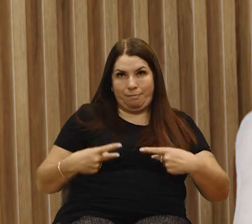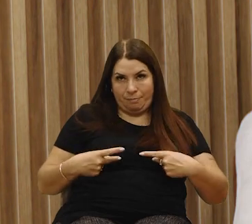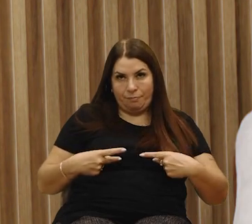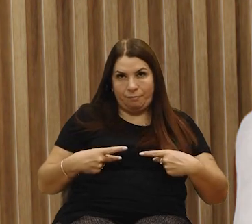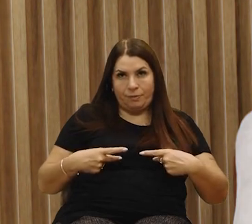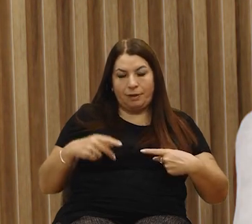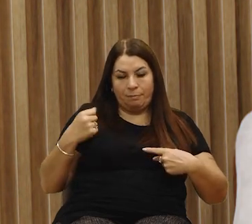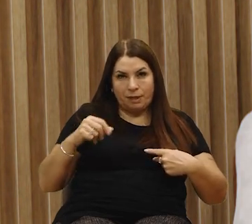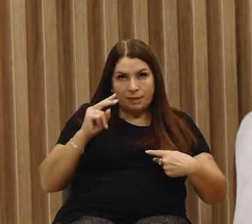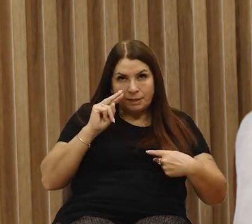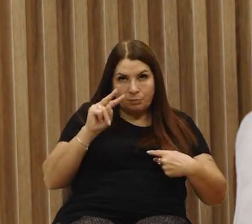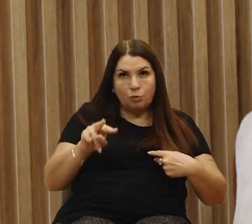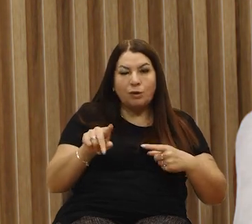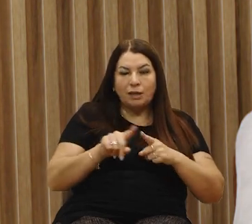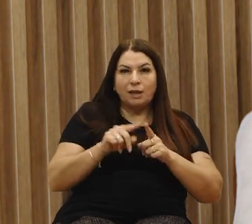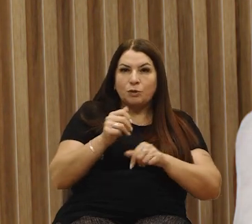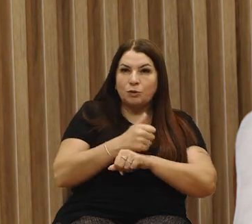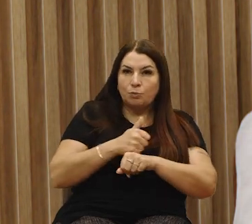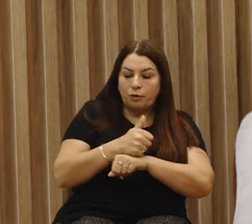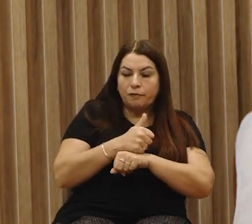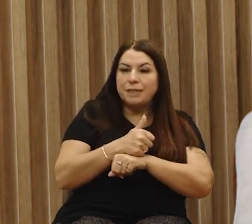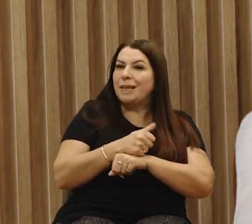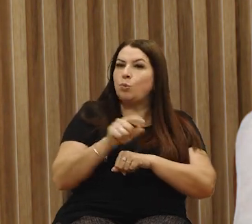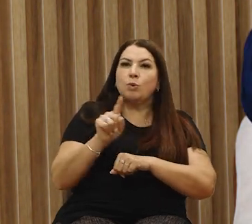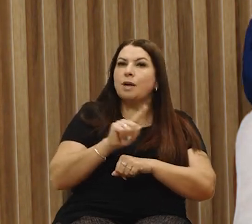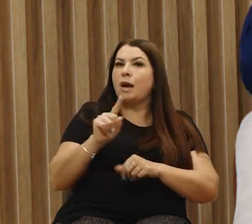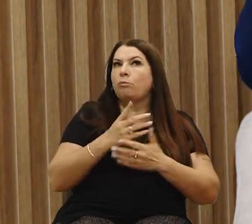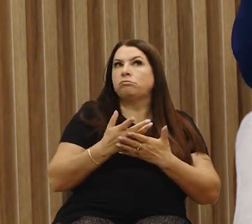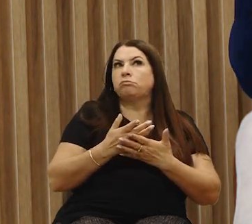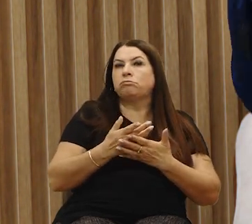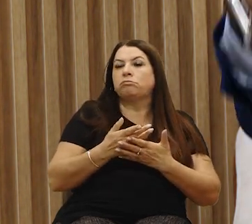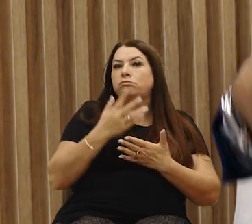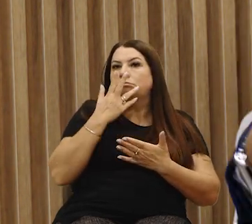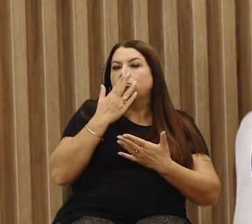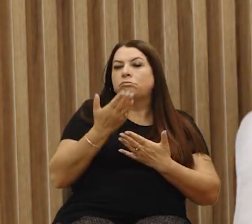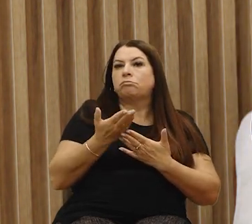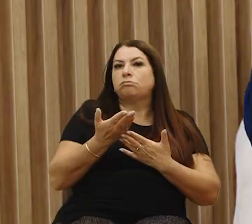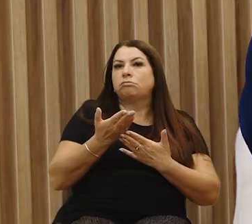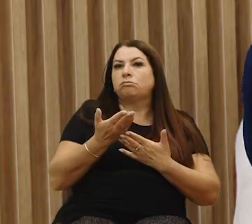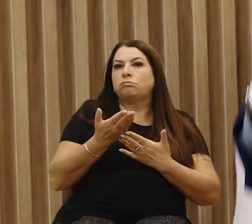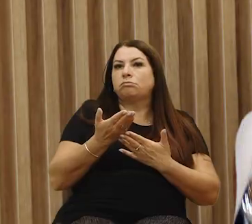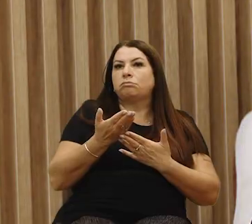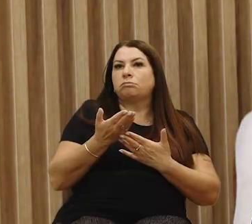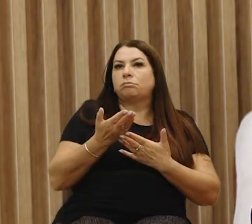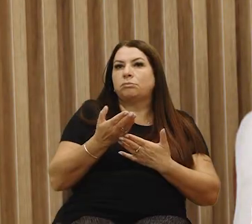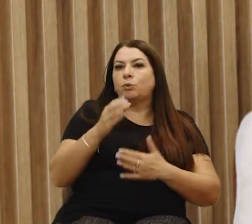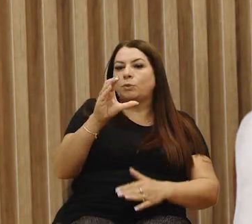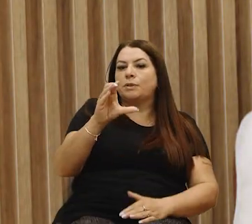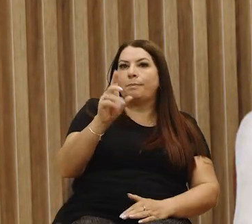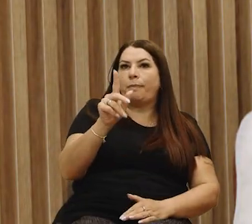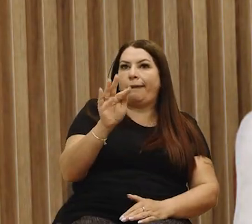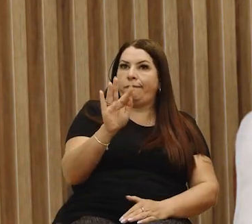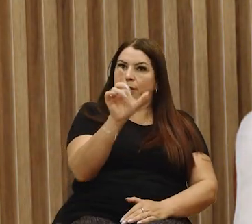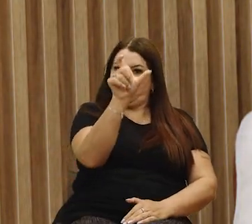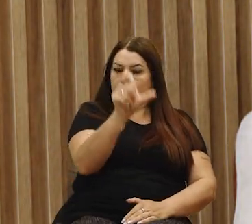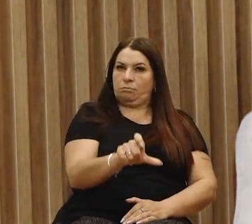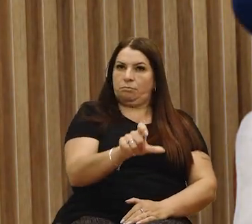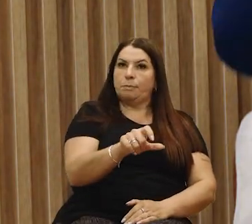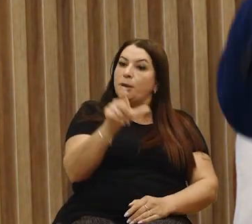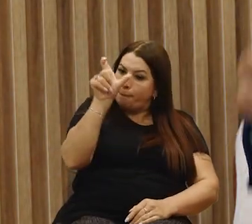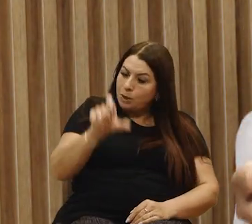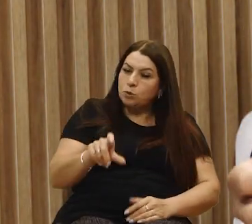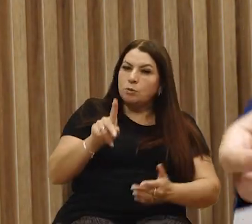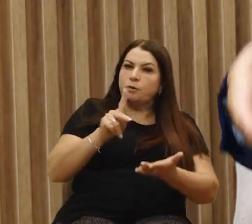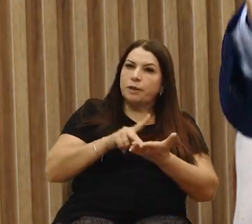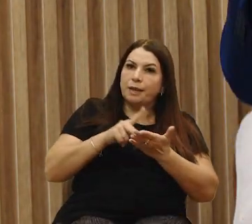A gente precisa olhar para os profissionais não como um CPF, mas como uma pessoa que